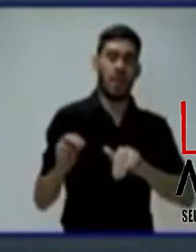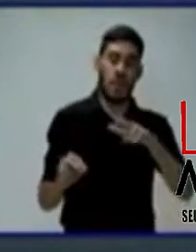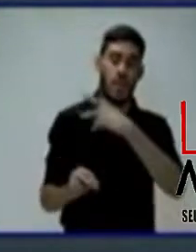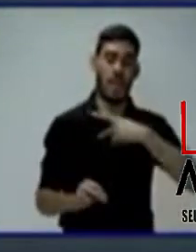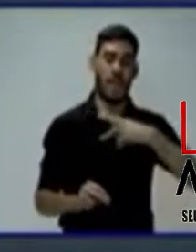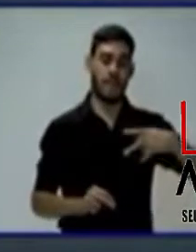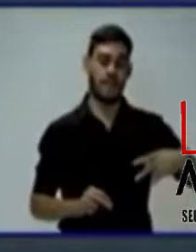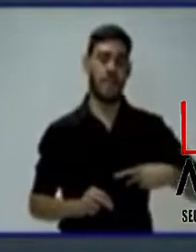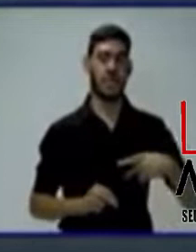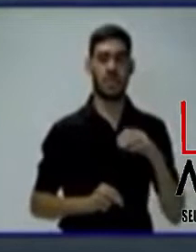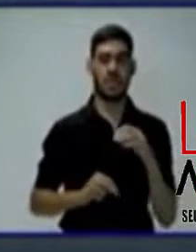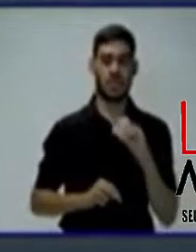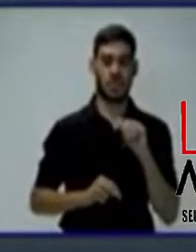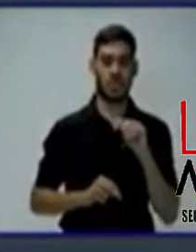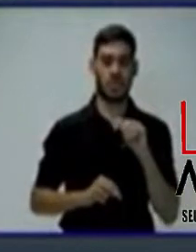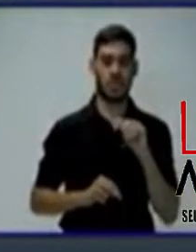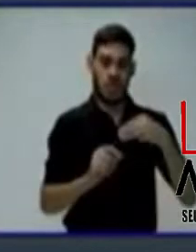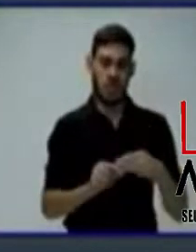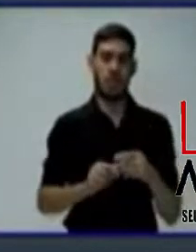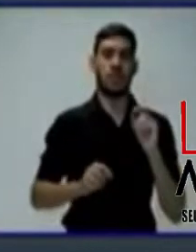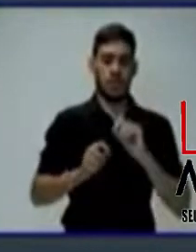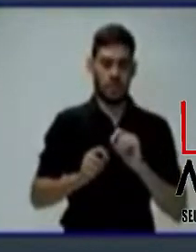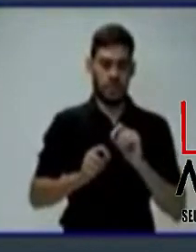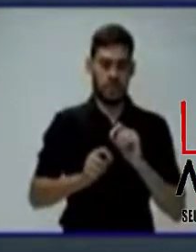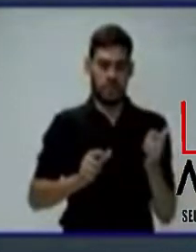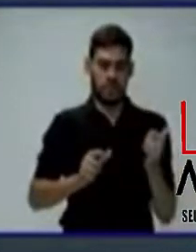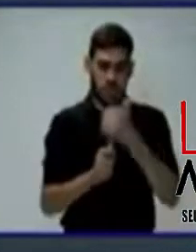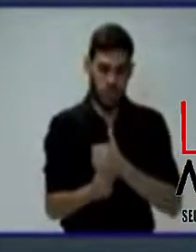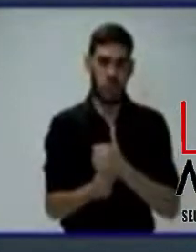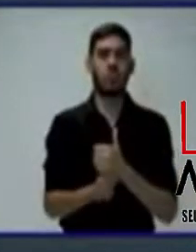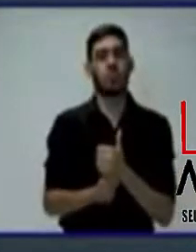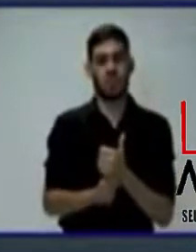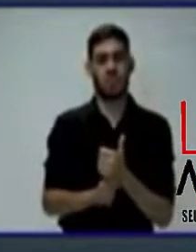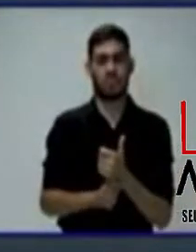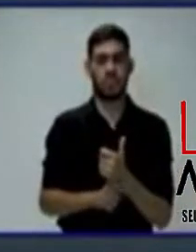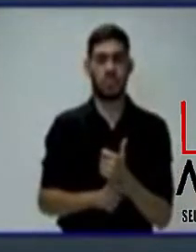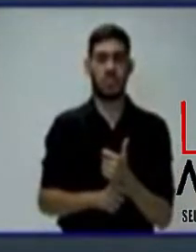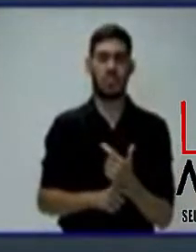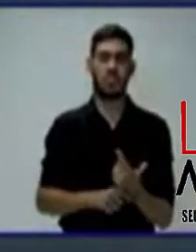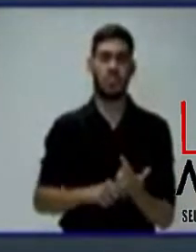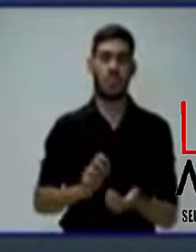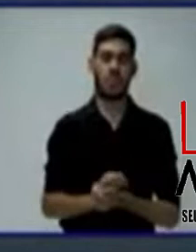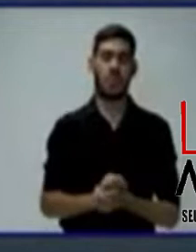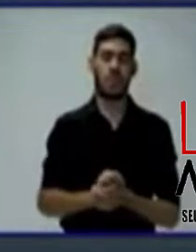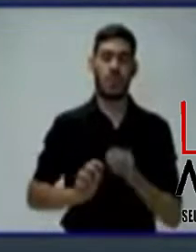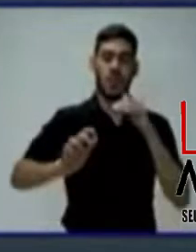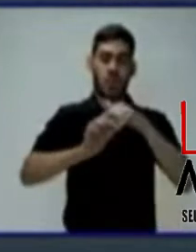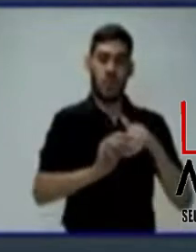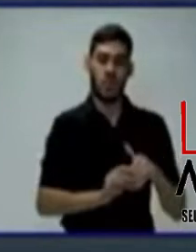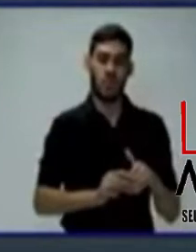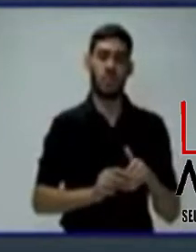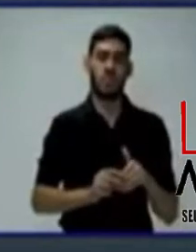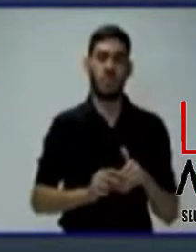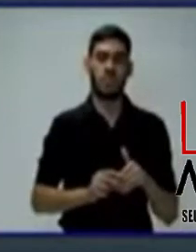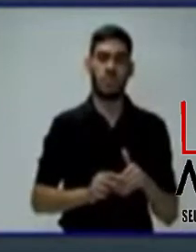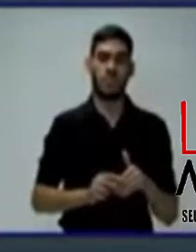da Câmara Municipal para exercer o cargo provisoriamente nos termos dos votos